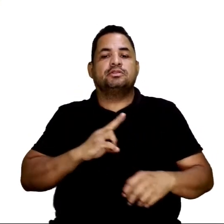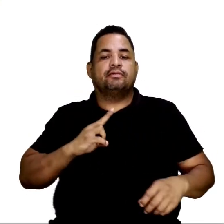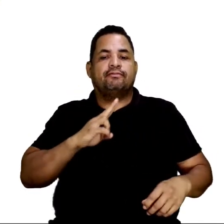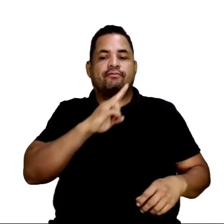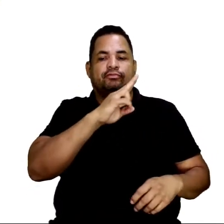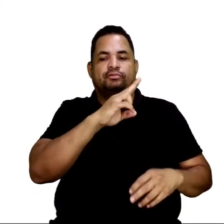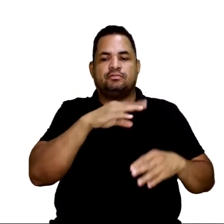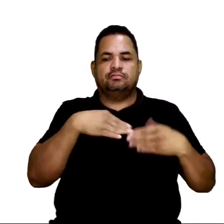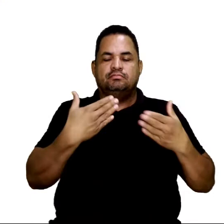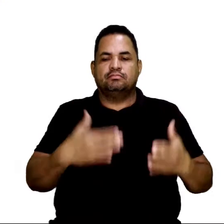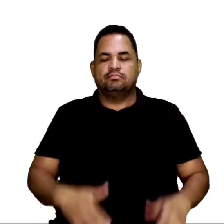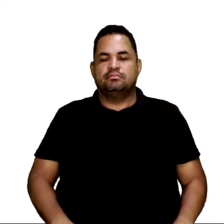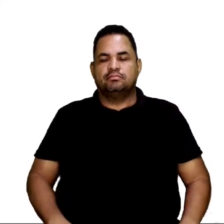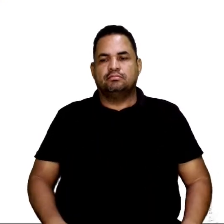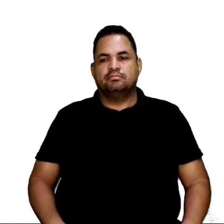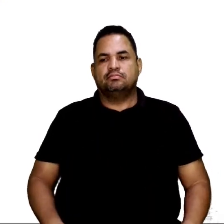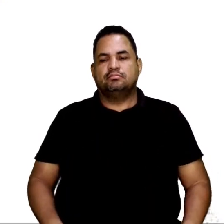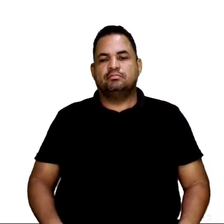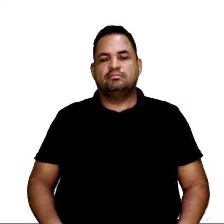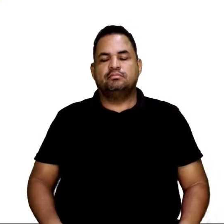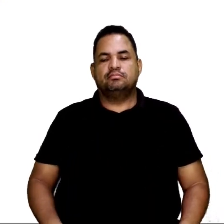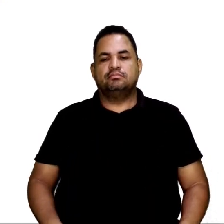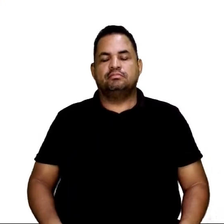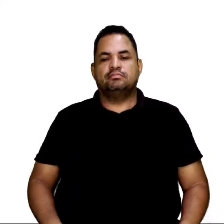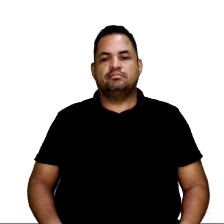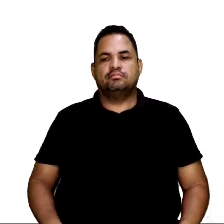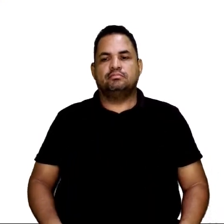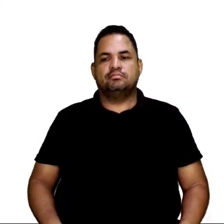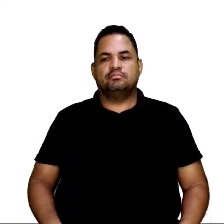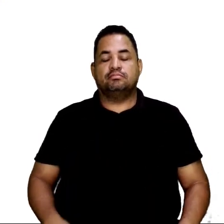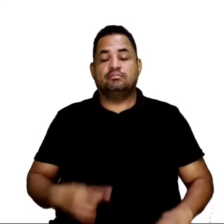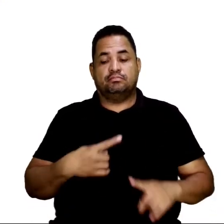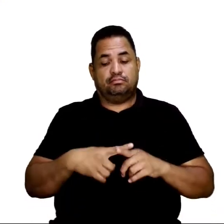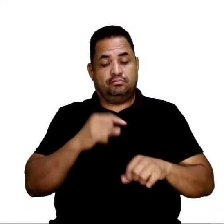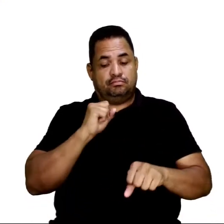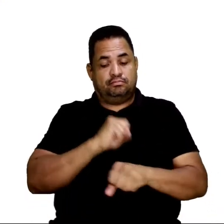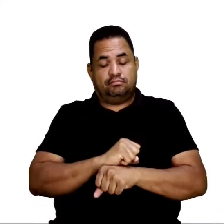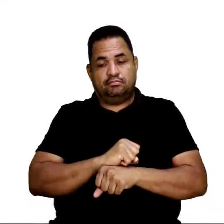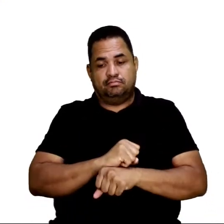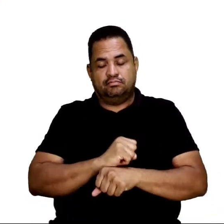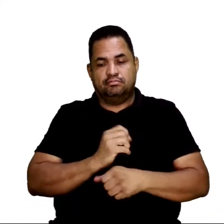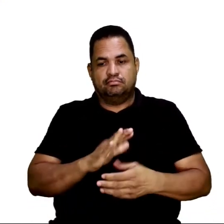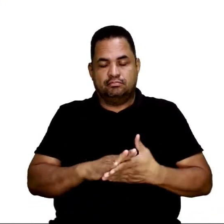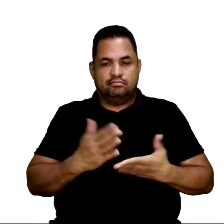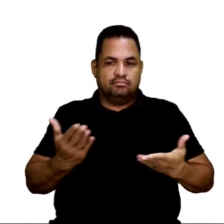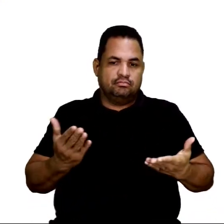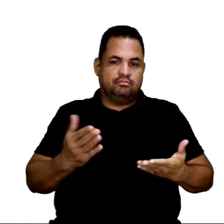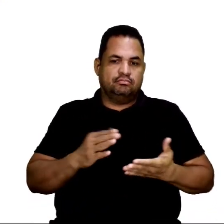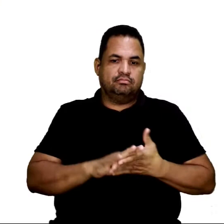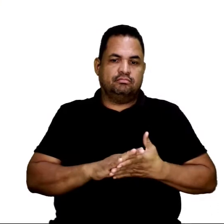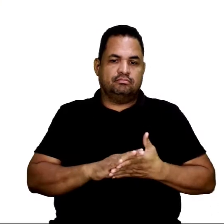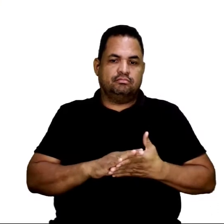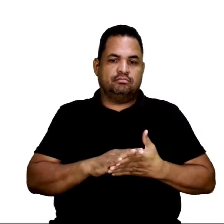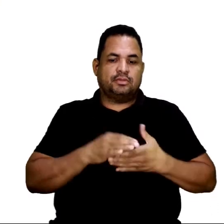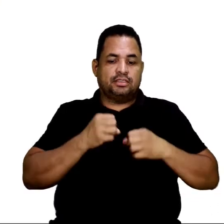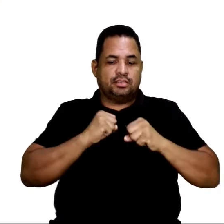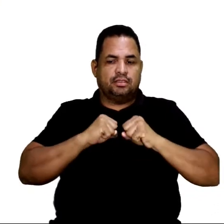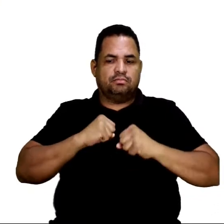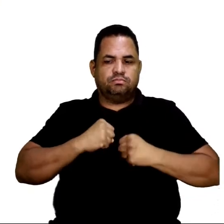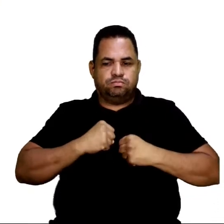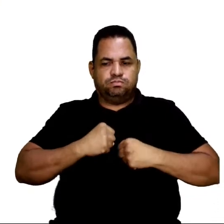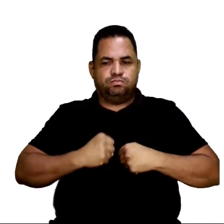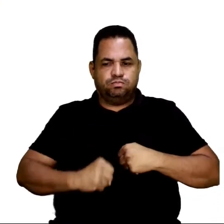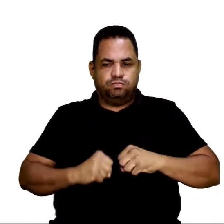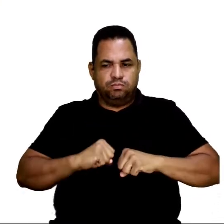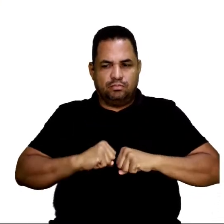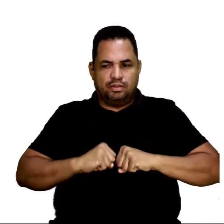né? Por que se interrompe? A gente sabe que existe essa situação aí de abortos. Um aborto espontâneo é uma